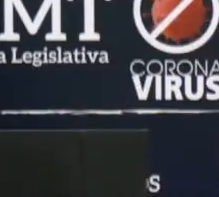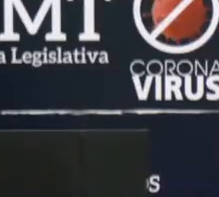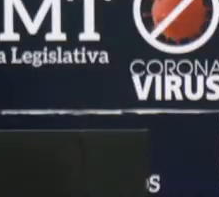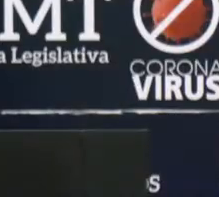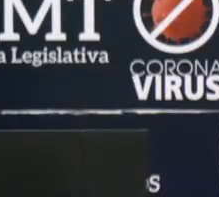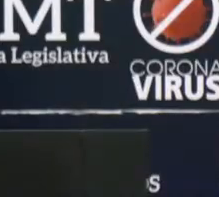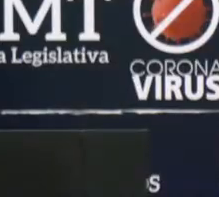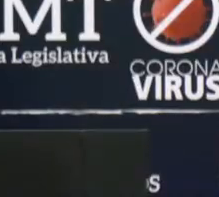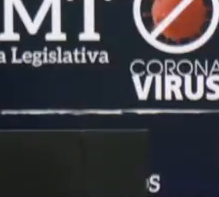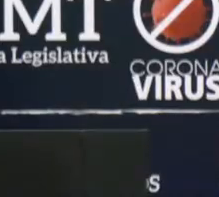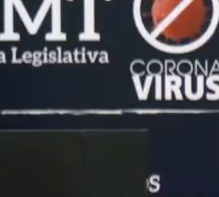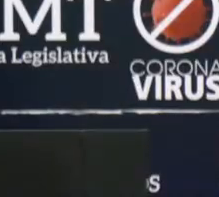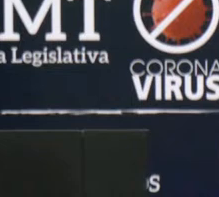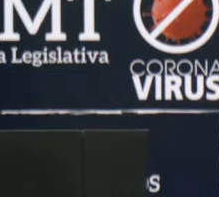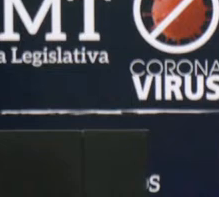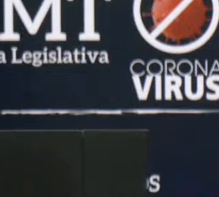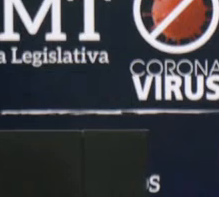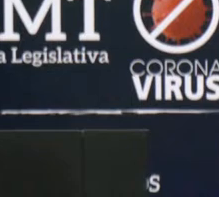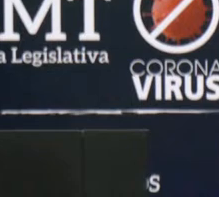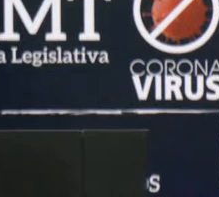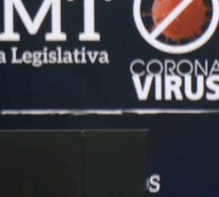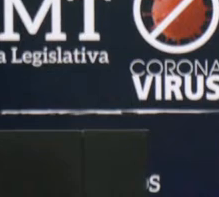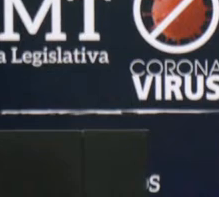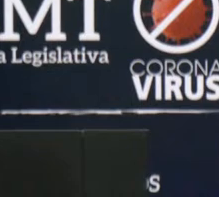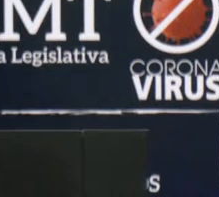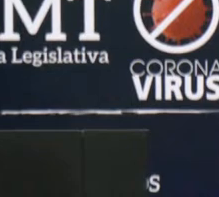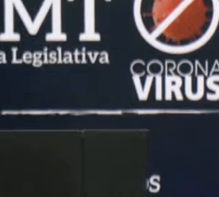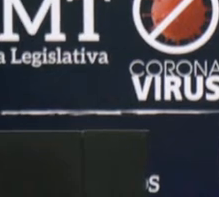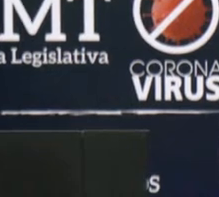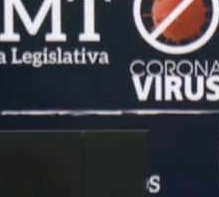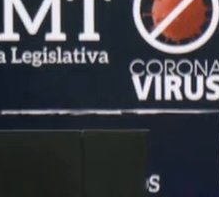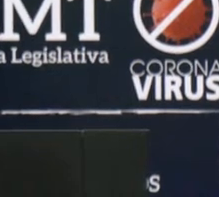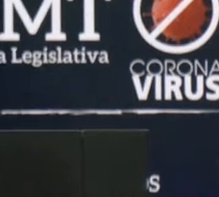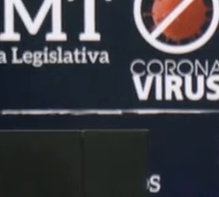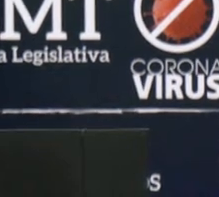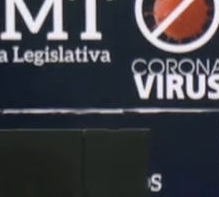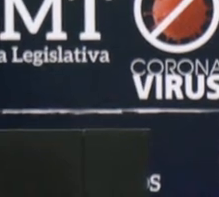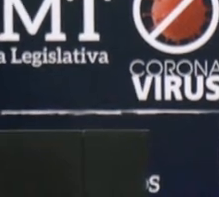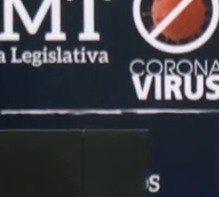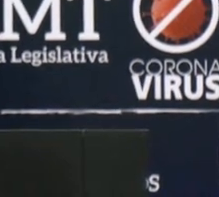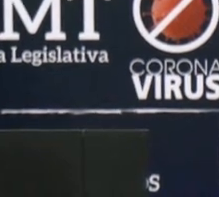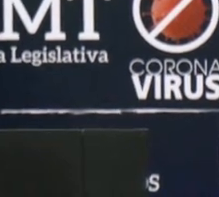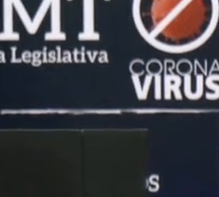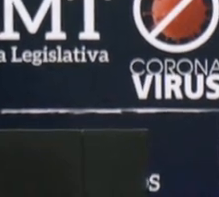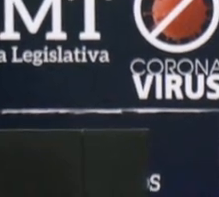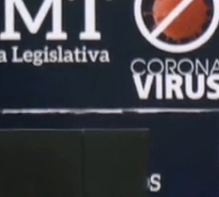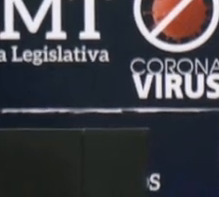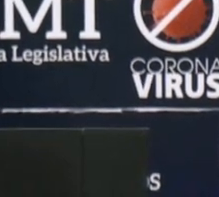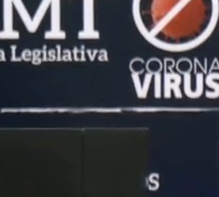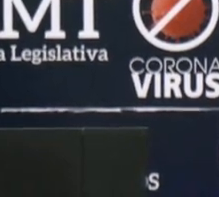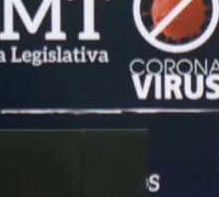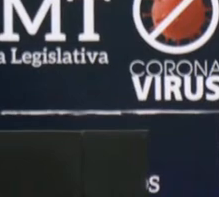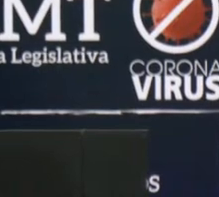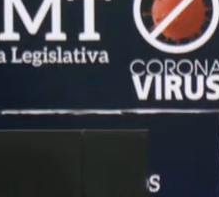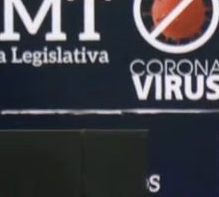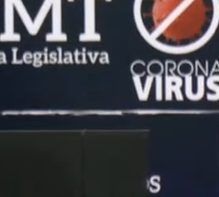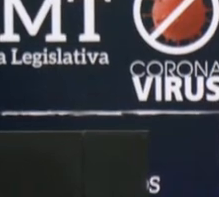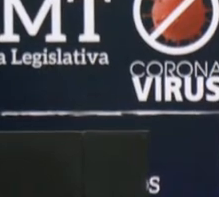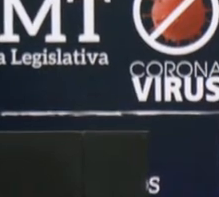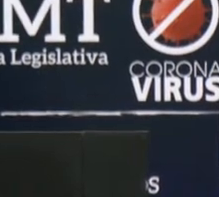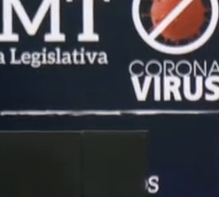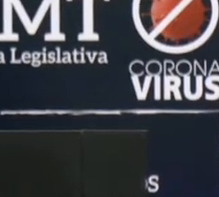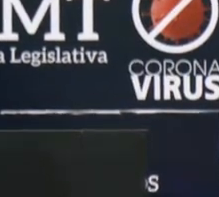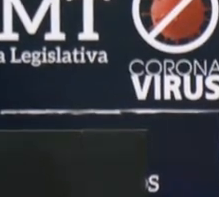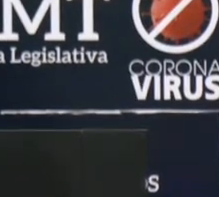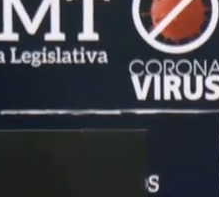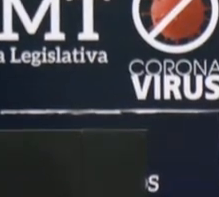Diretora da Assembleia Legislativa, sente-se honrada com a presença dos senhores, das senhoras, dos familiares e